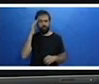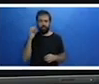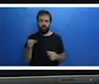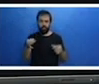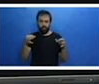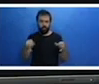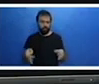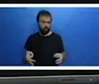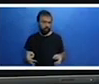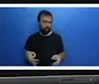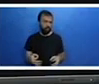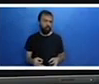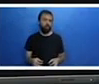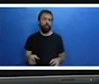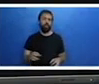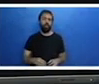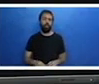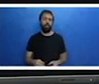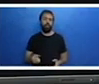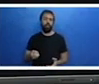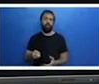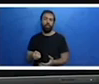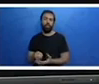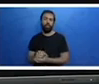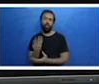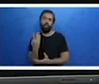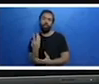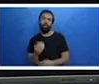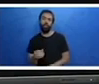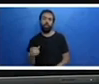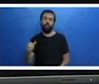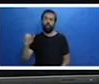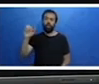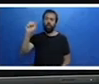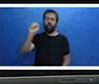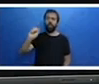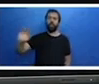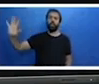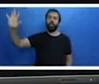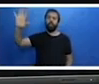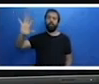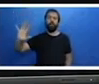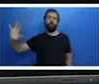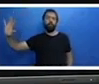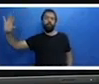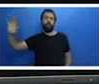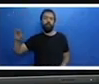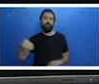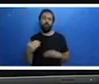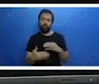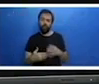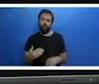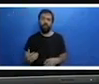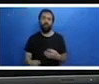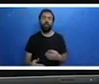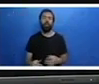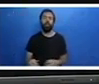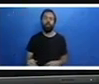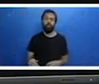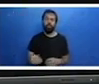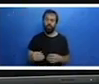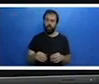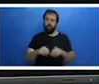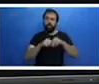amplamente difundida é a que teria surgido na Índia, com o nome de chaturanga, e se espalhou pela China, Rússia, Pérsia,